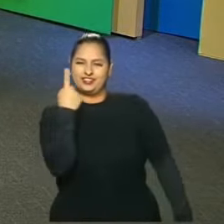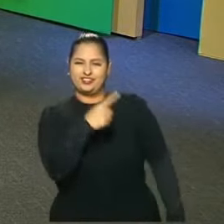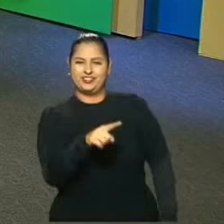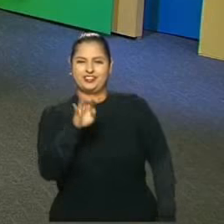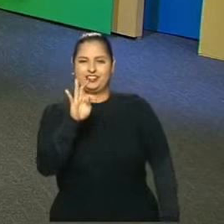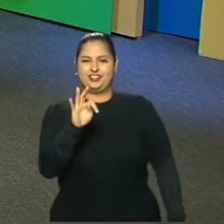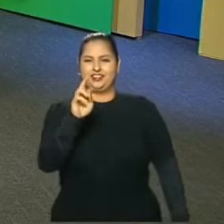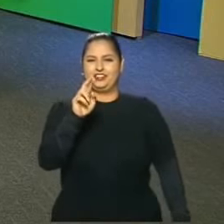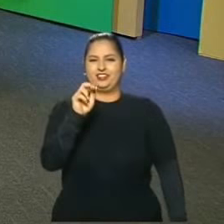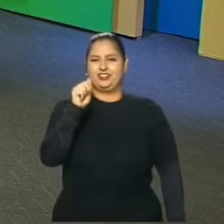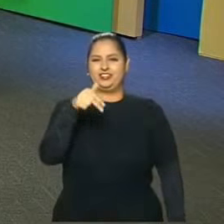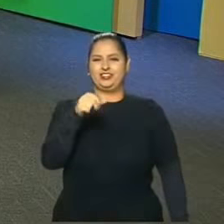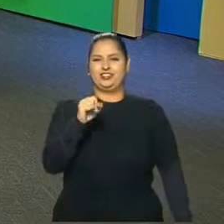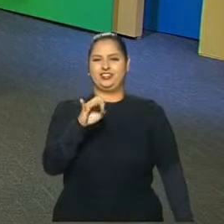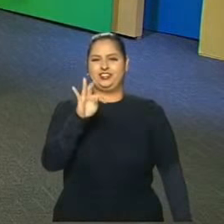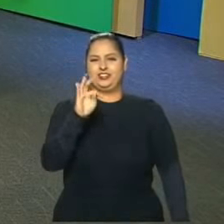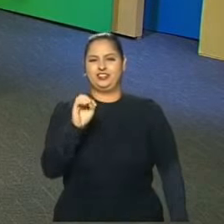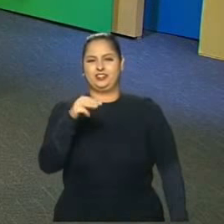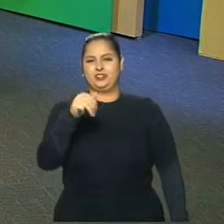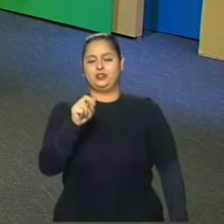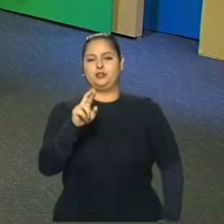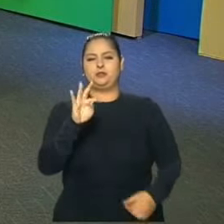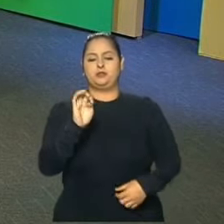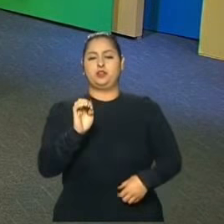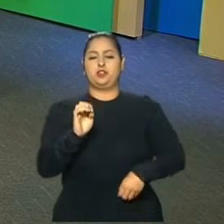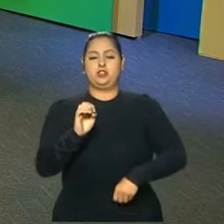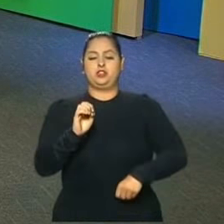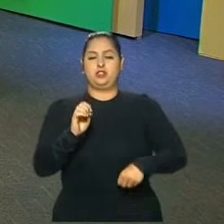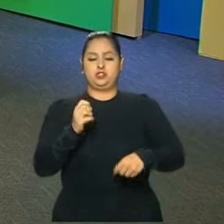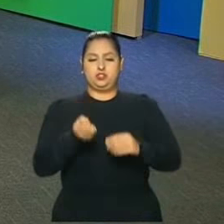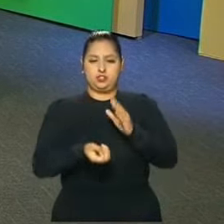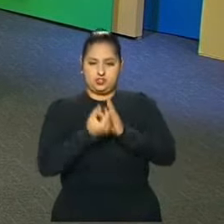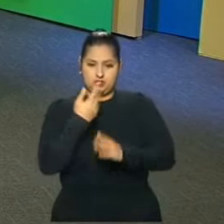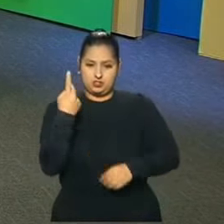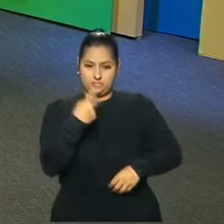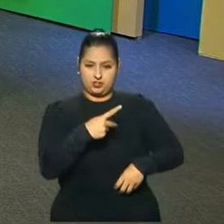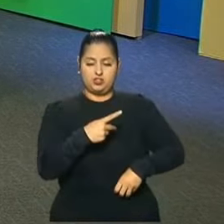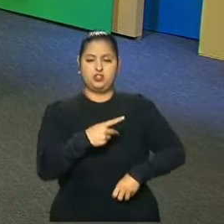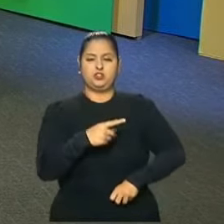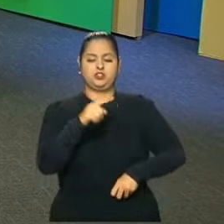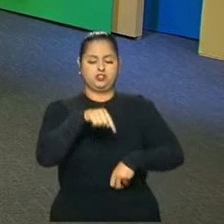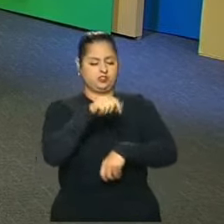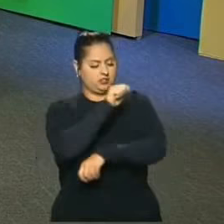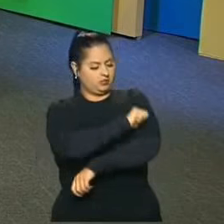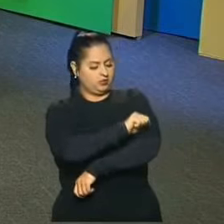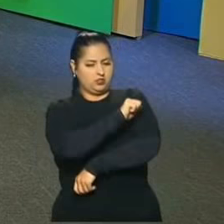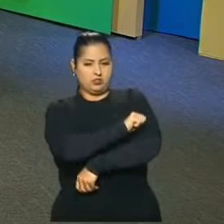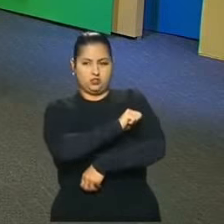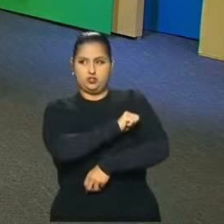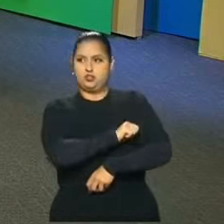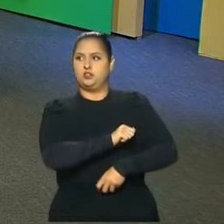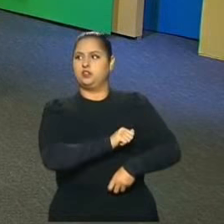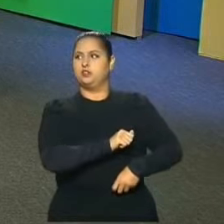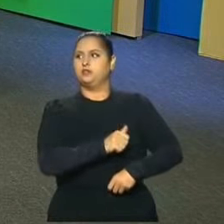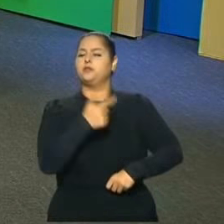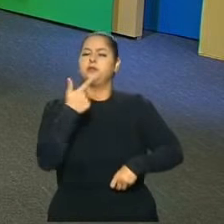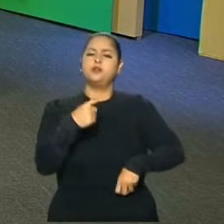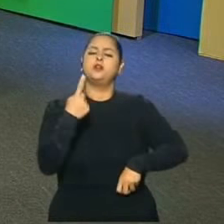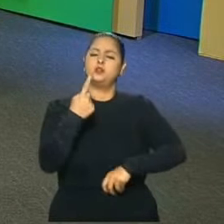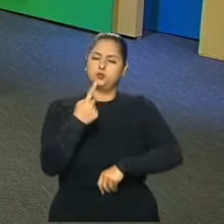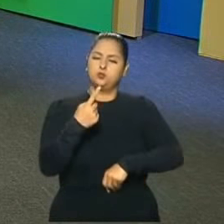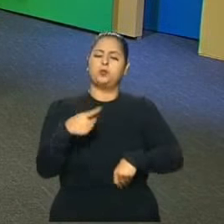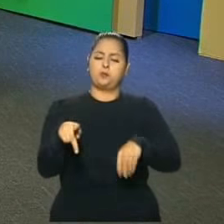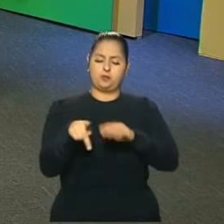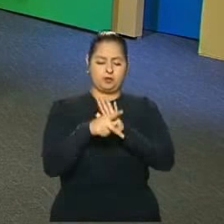de Marte, de Julivain, autoria de Julivain, interpretação de Julivain, aqui do Rio de Janeiro. Mais um troféu do Rio de